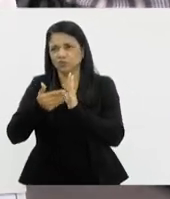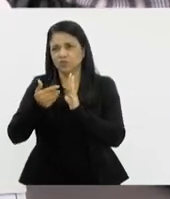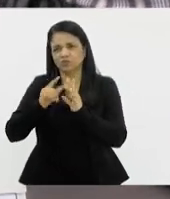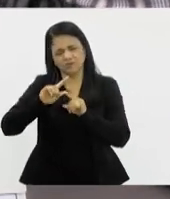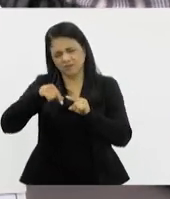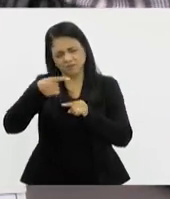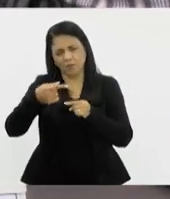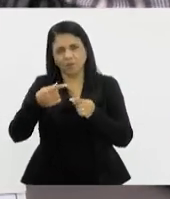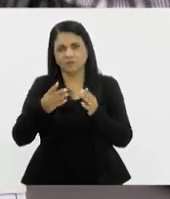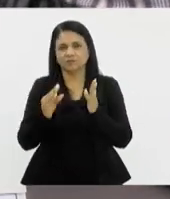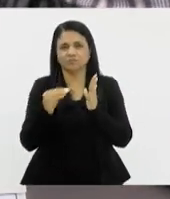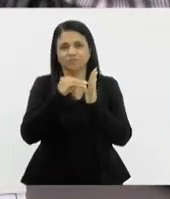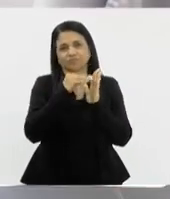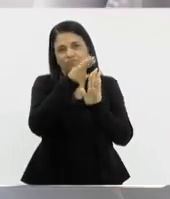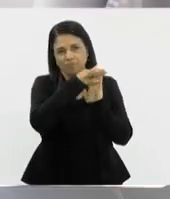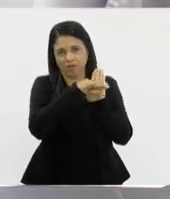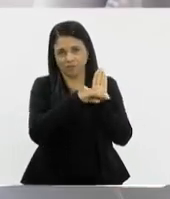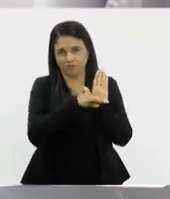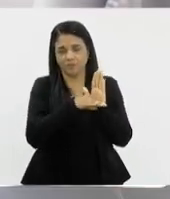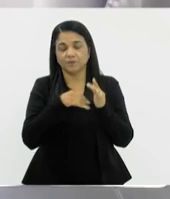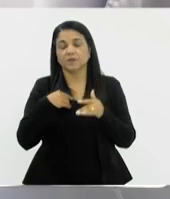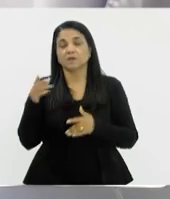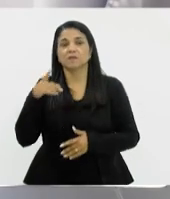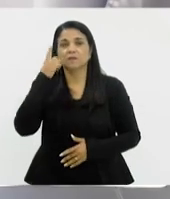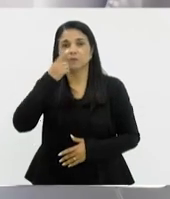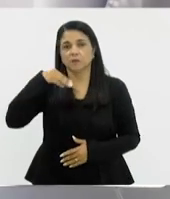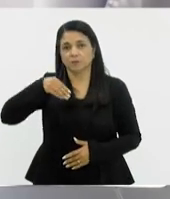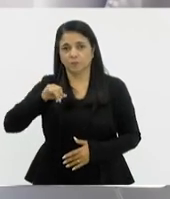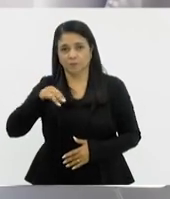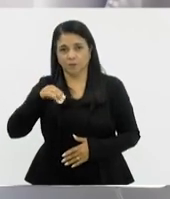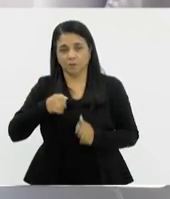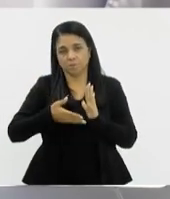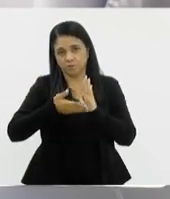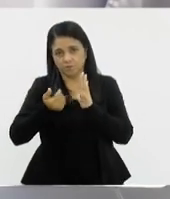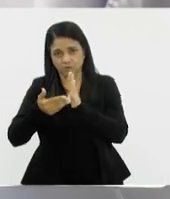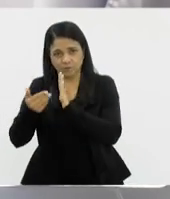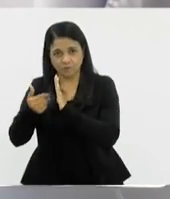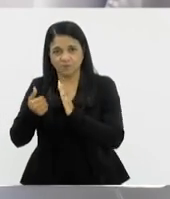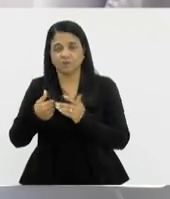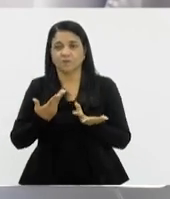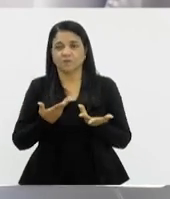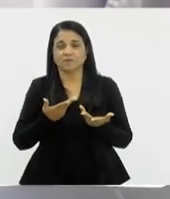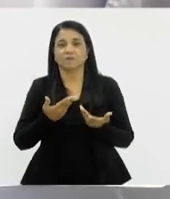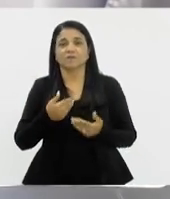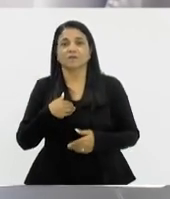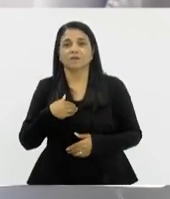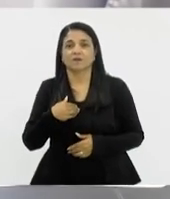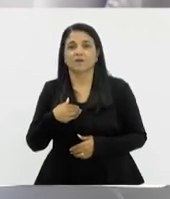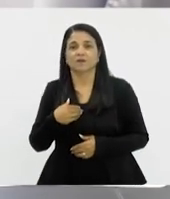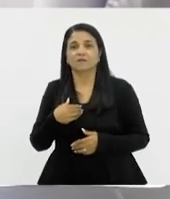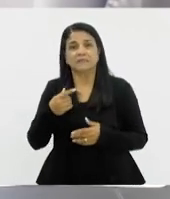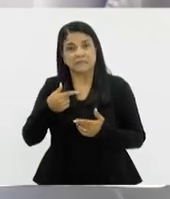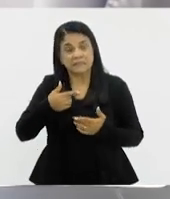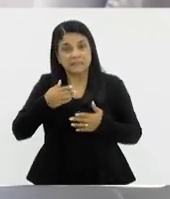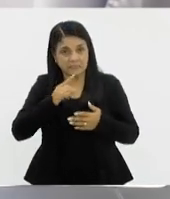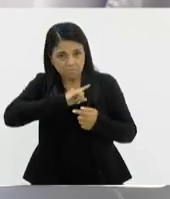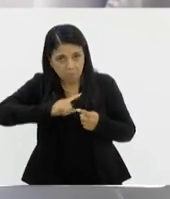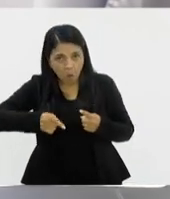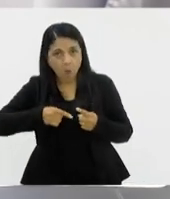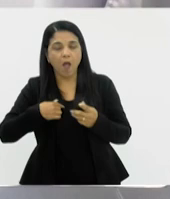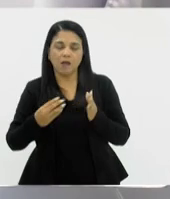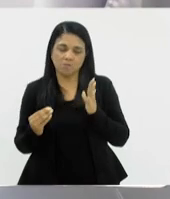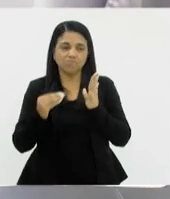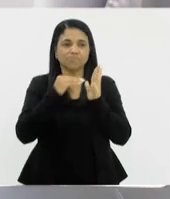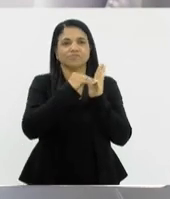depois. Deputado Carlos Mick pediu a retirada de pauta a pedido do autor. Ele retira, se vetarem, ele representa. Tá certo. Ele pede pauta